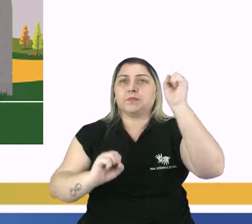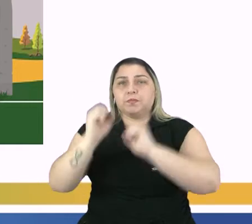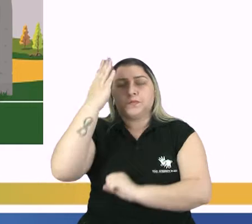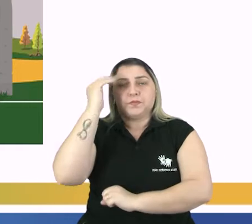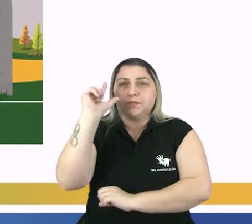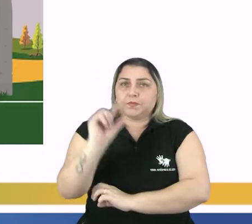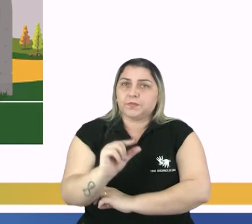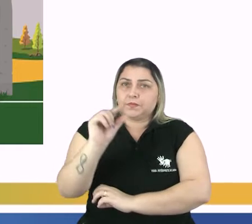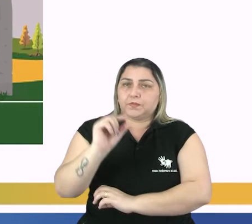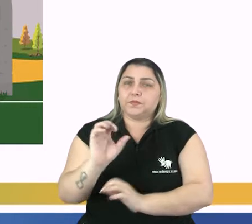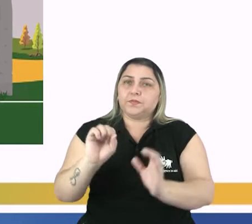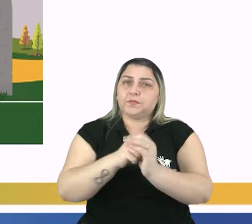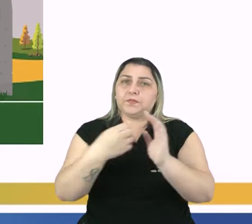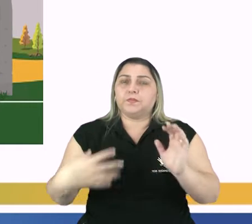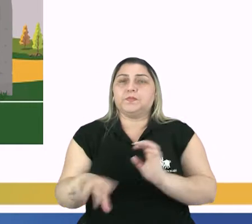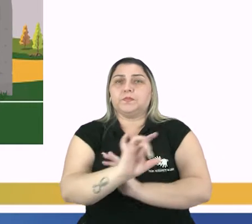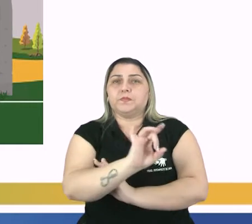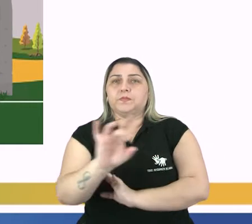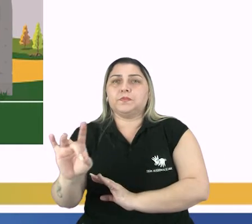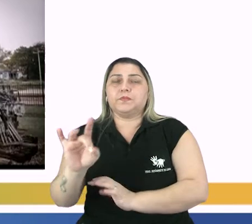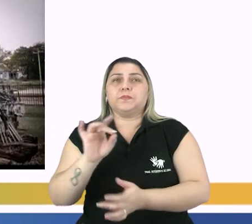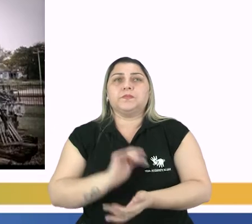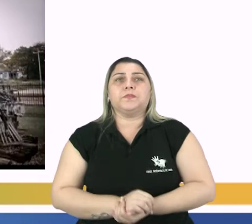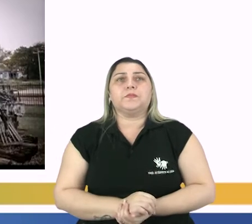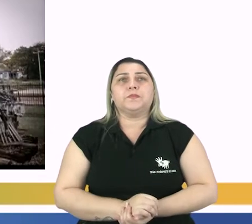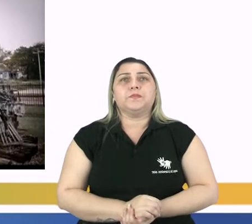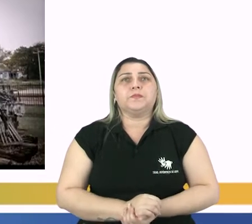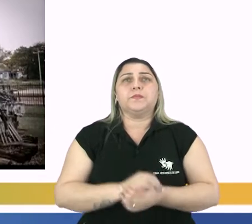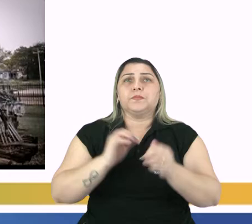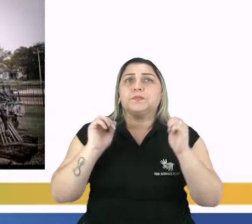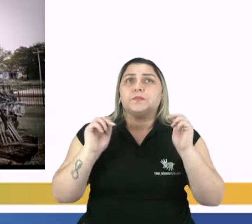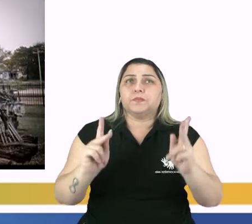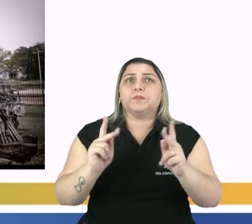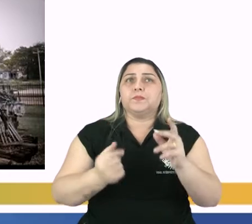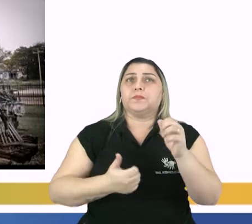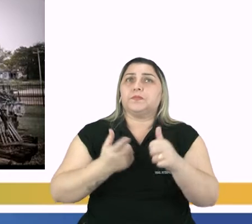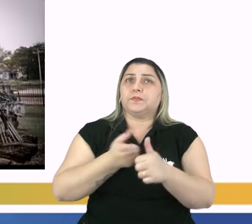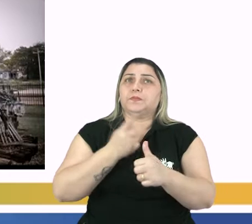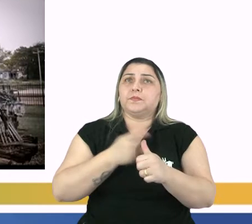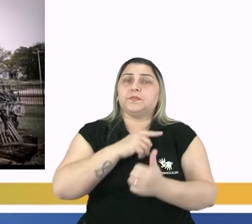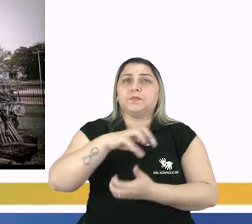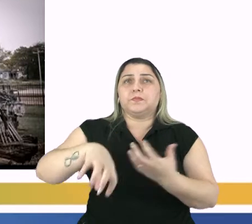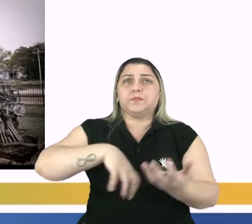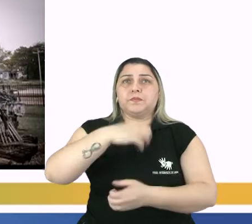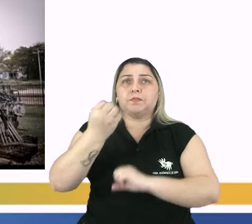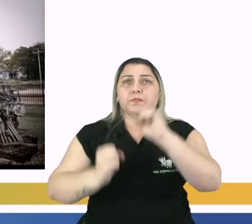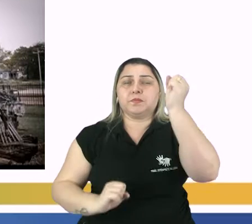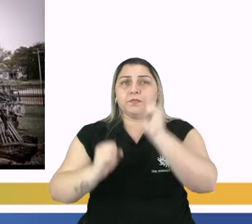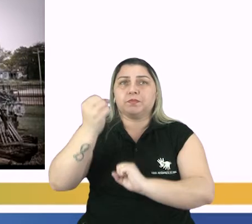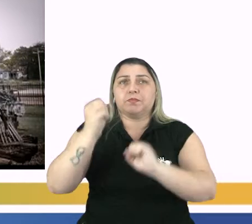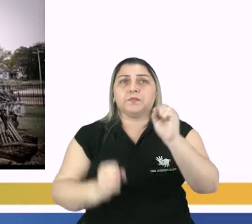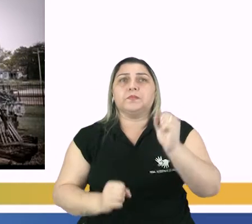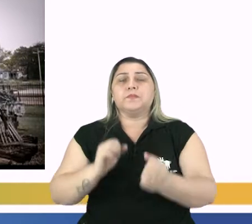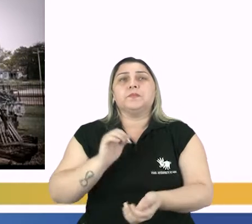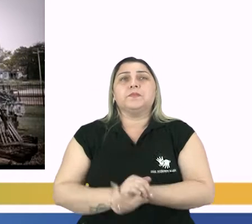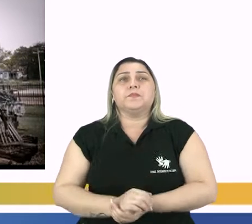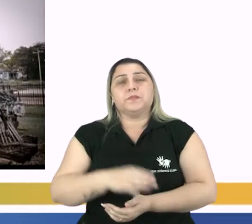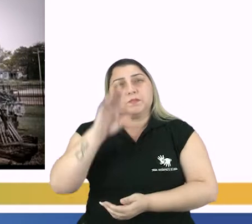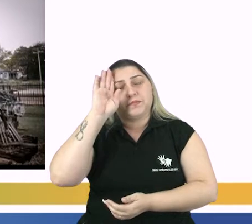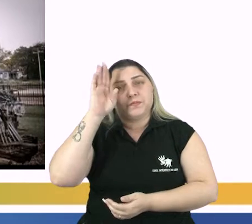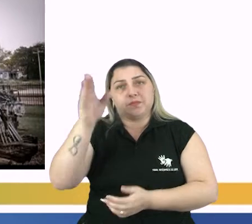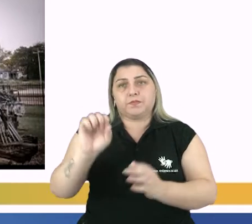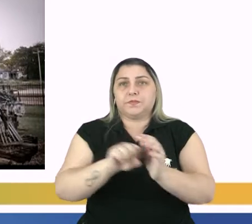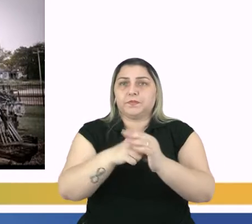um pouquinho, né, das características de cada uma delas, ok? Primeira Revolução Industrial, o marco